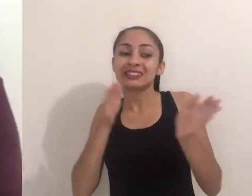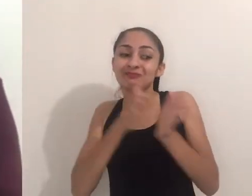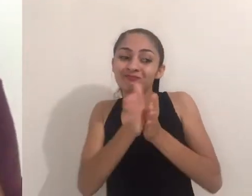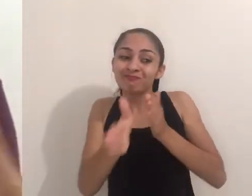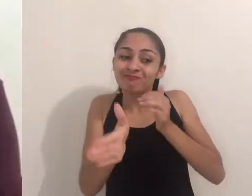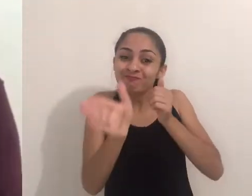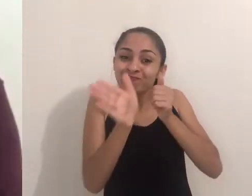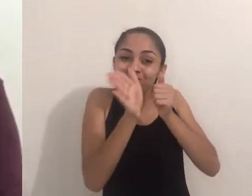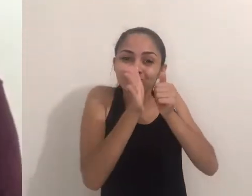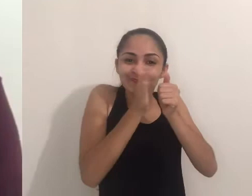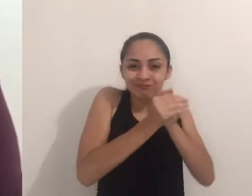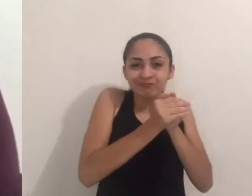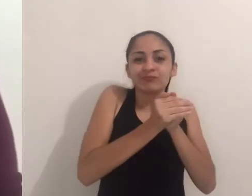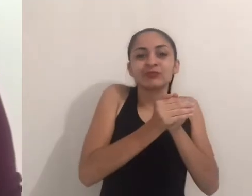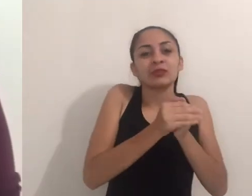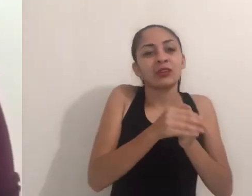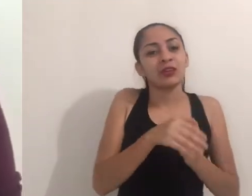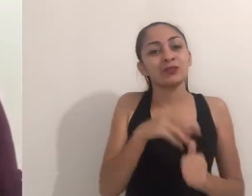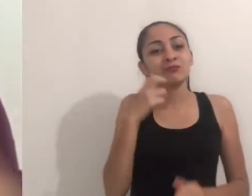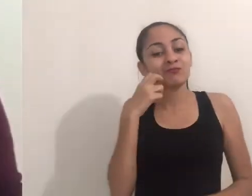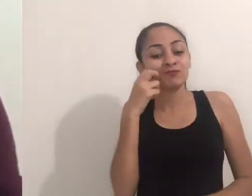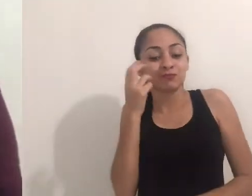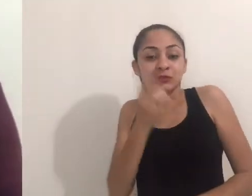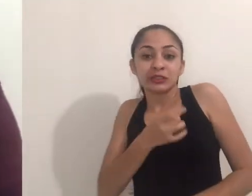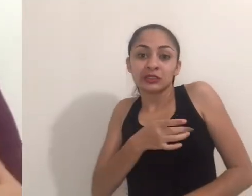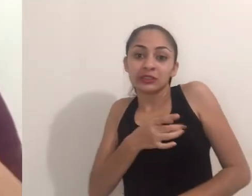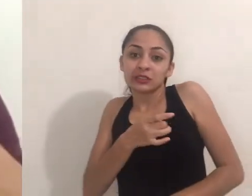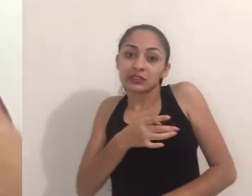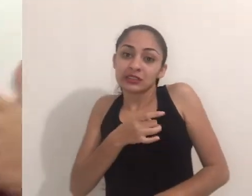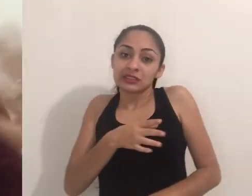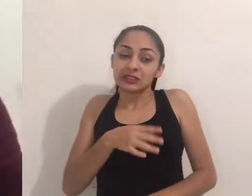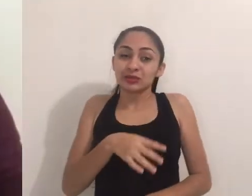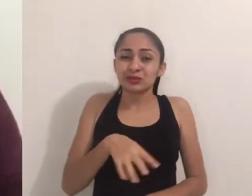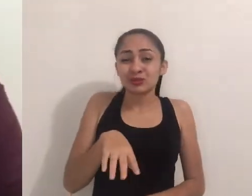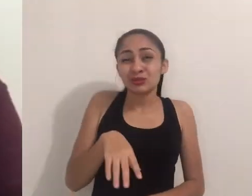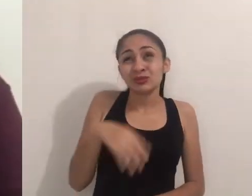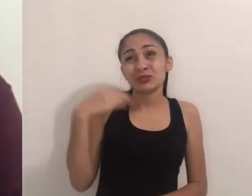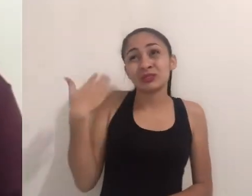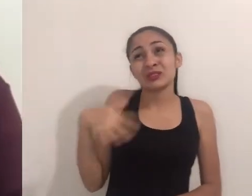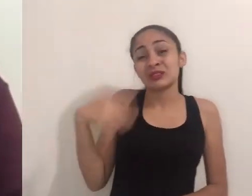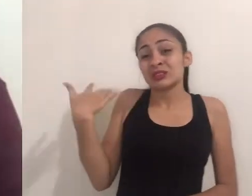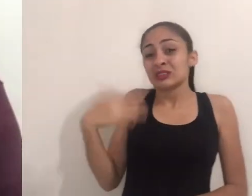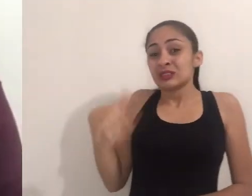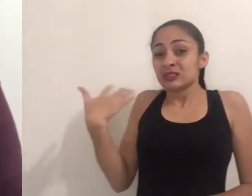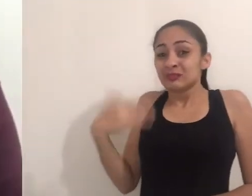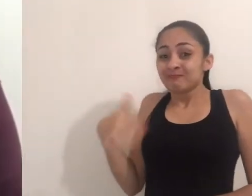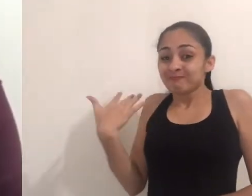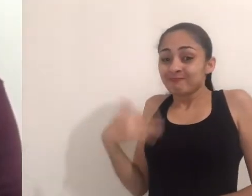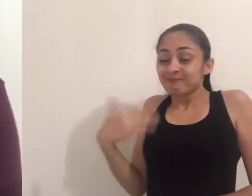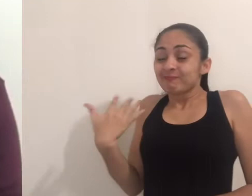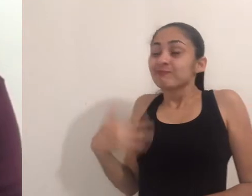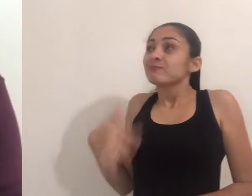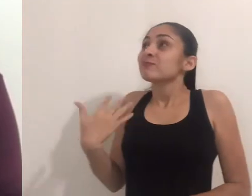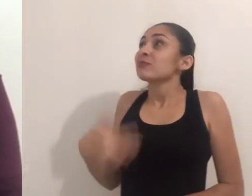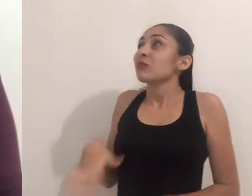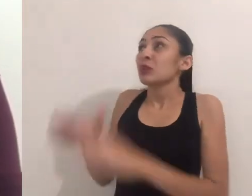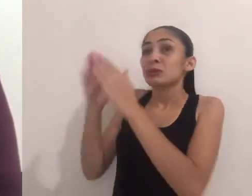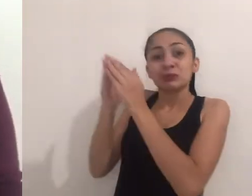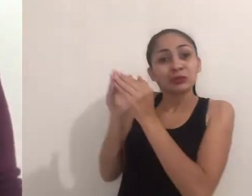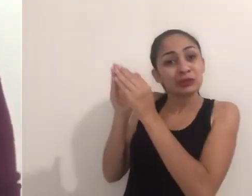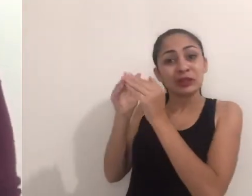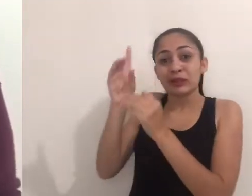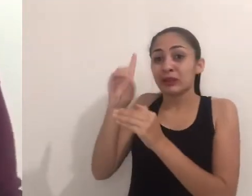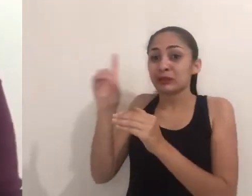vergonha, por medo, a gente acaba querendo fugir, né? A gente acaba não buscando a Deus da forma que deveríamos buscar.